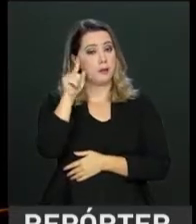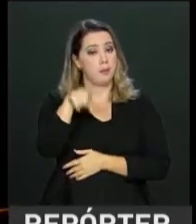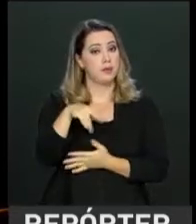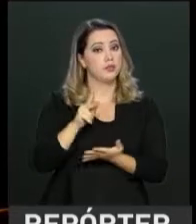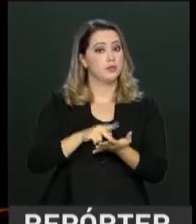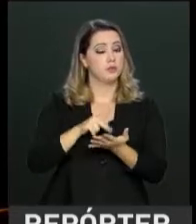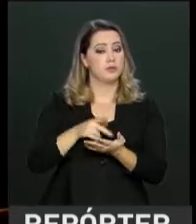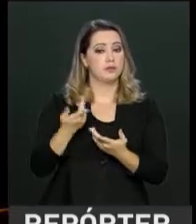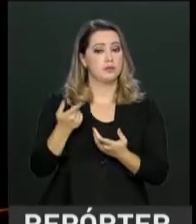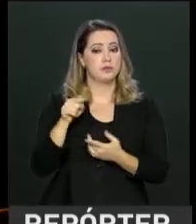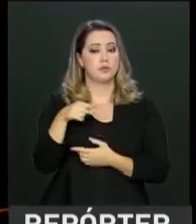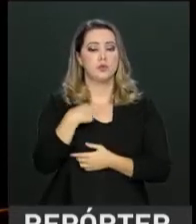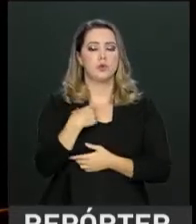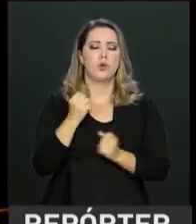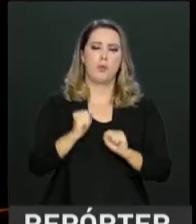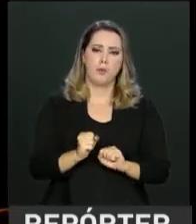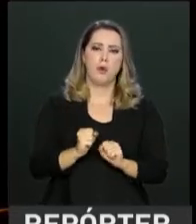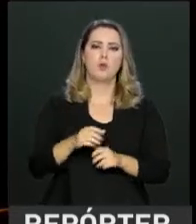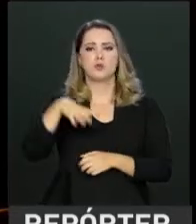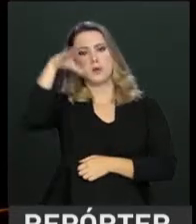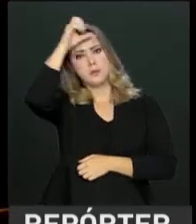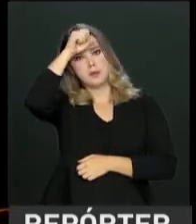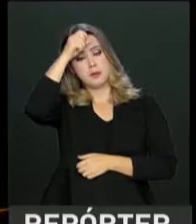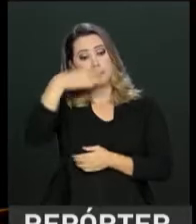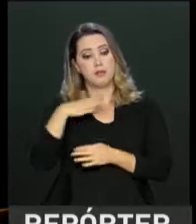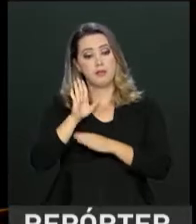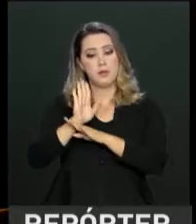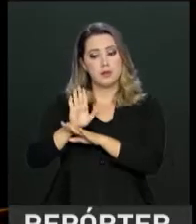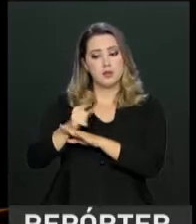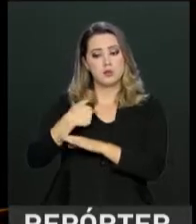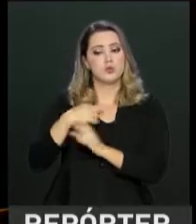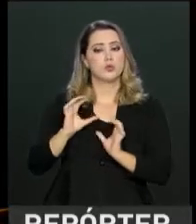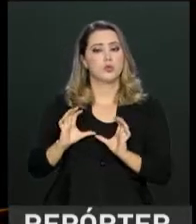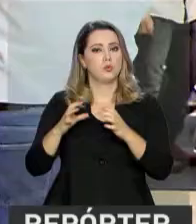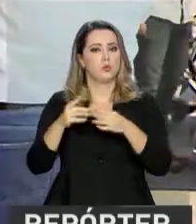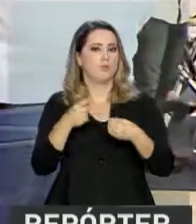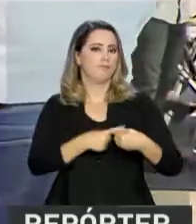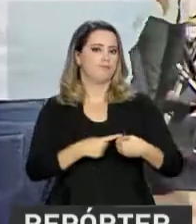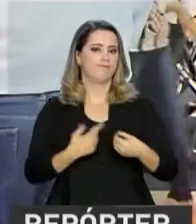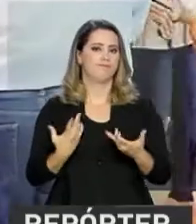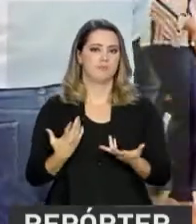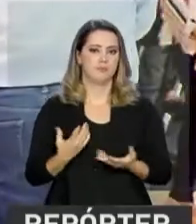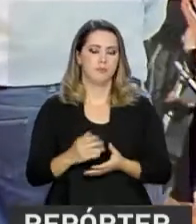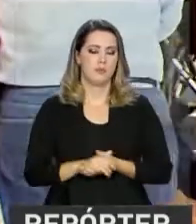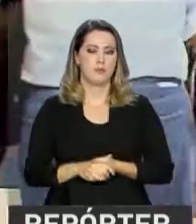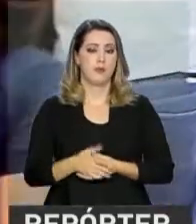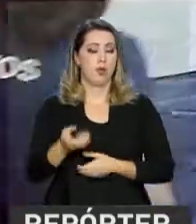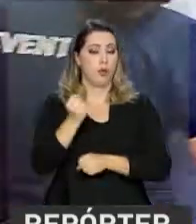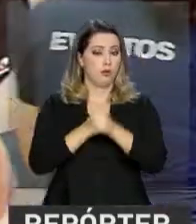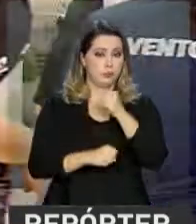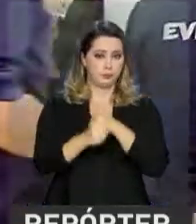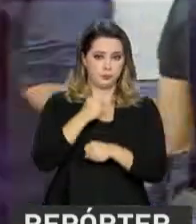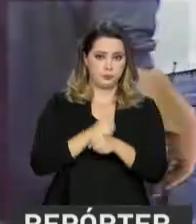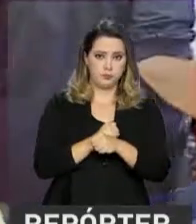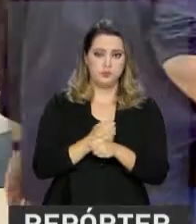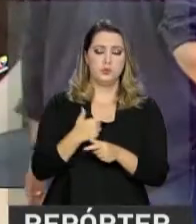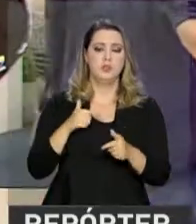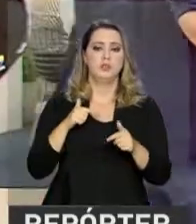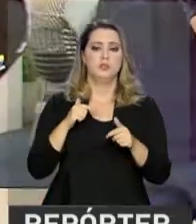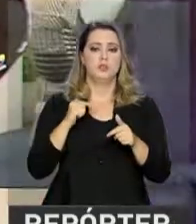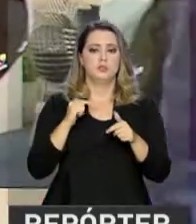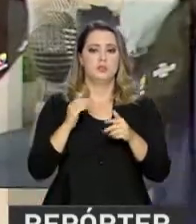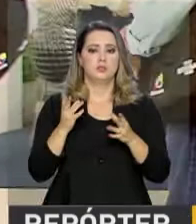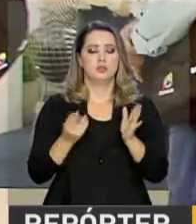maior zelo porque eu posso levar ajuda na minha área no município no ano passado as contas públicas nas esferas